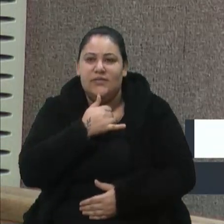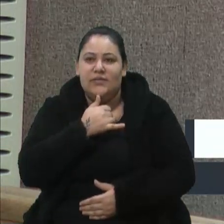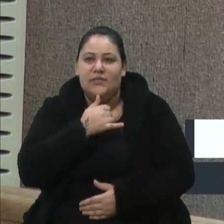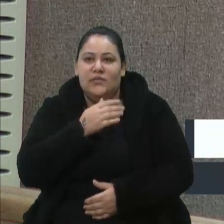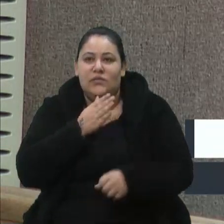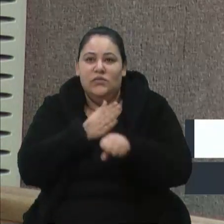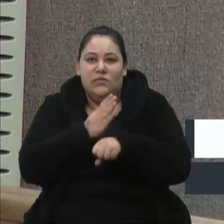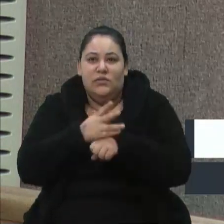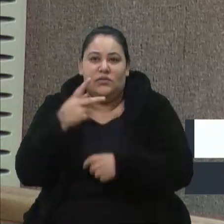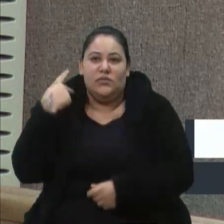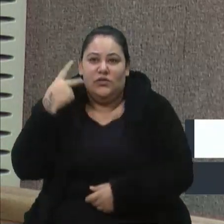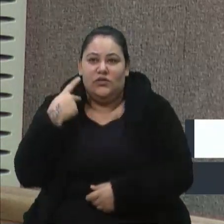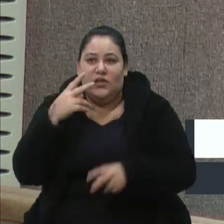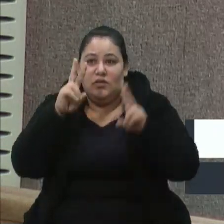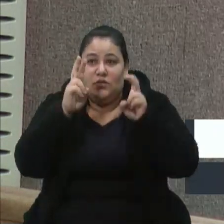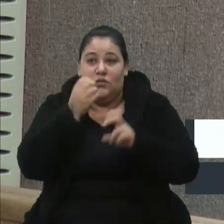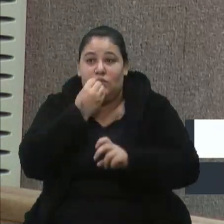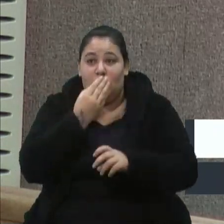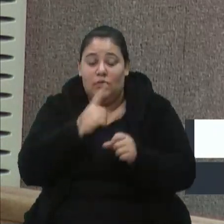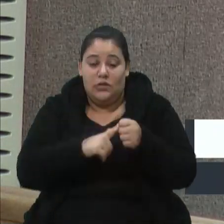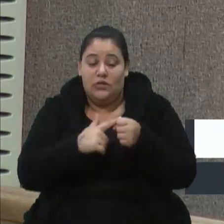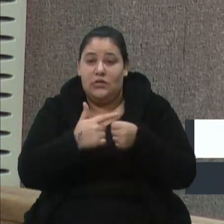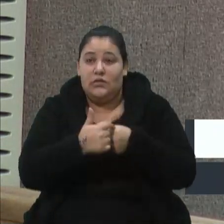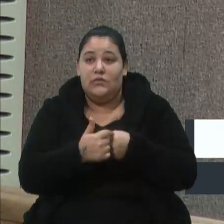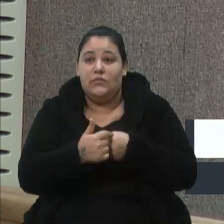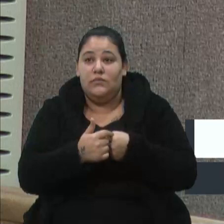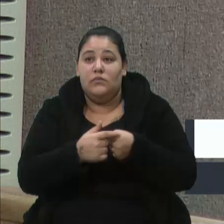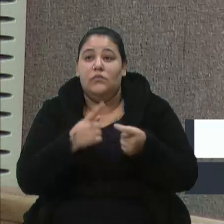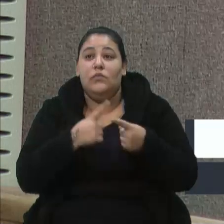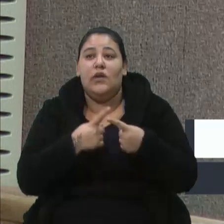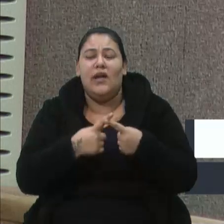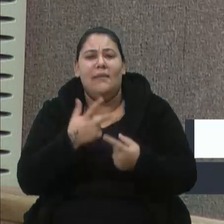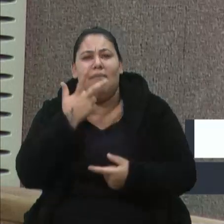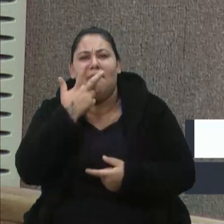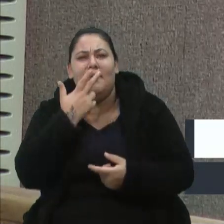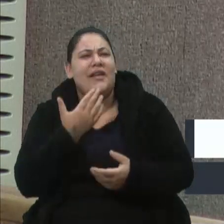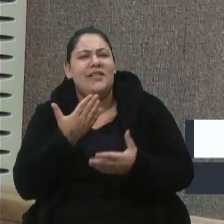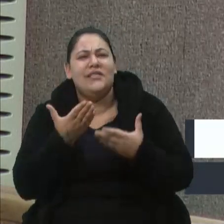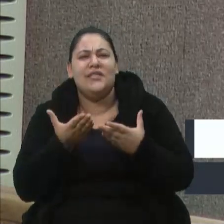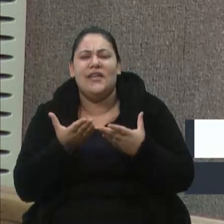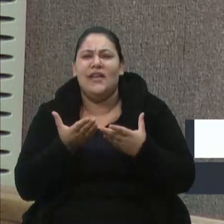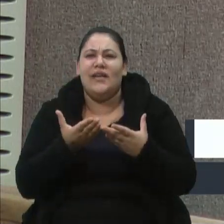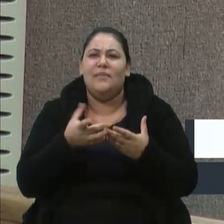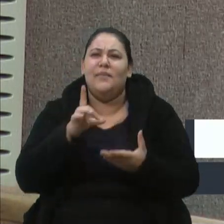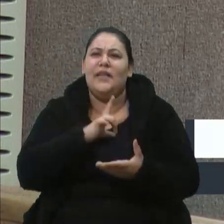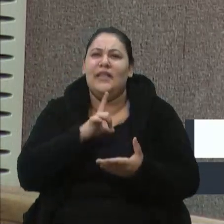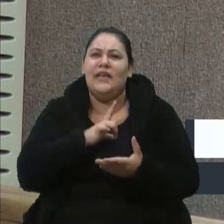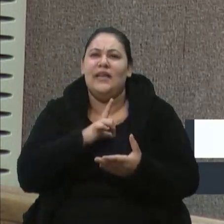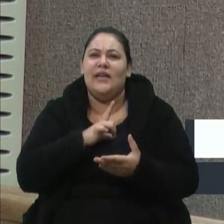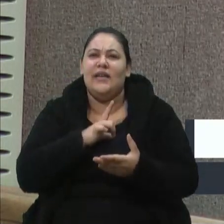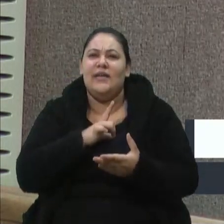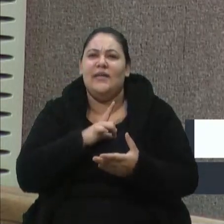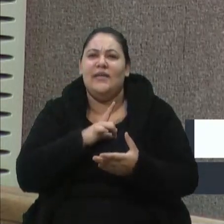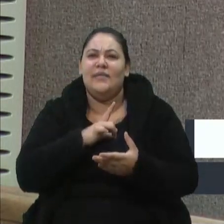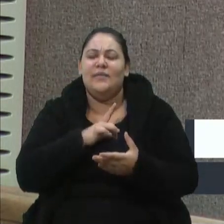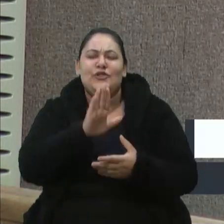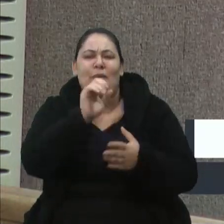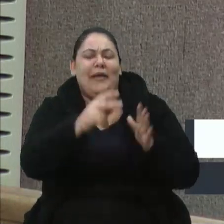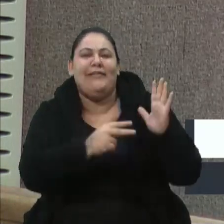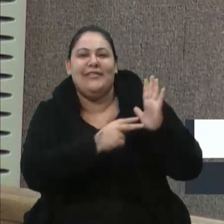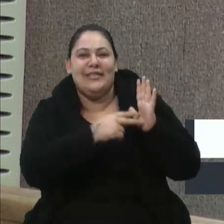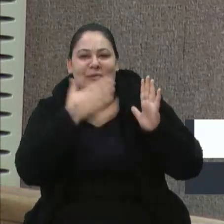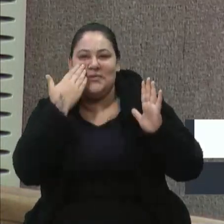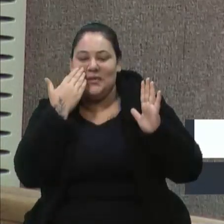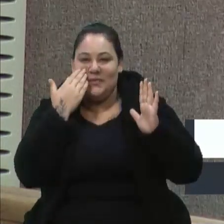envolve assuntos bons para a nossa cidade, porque parece que é para ganhar mais notoriedade, sabe?